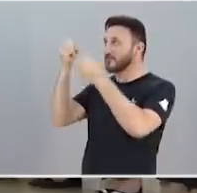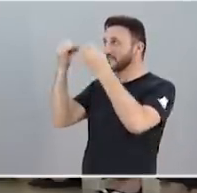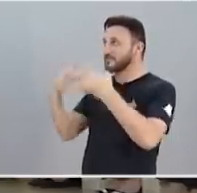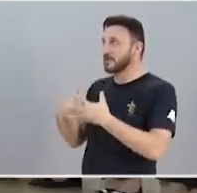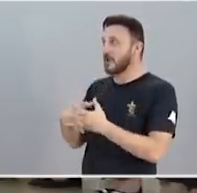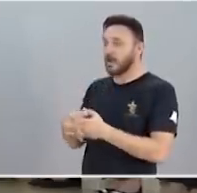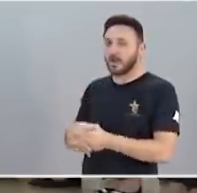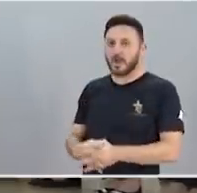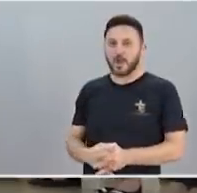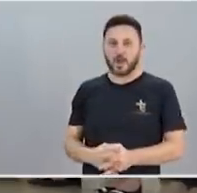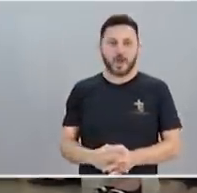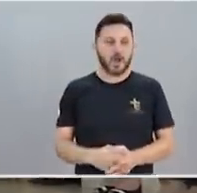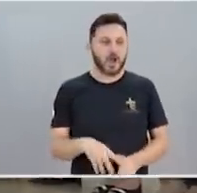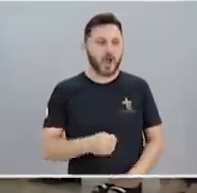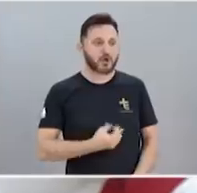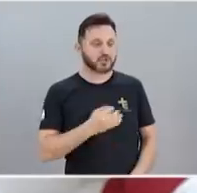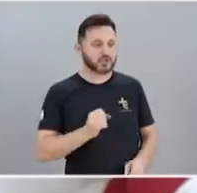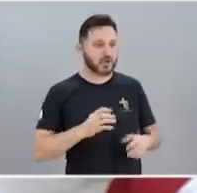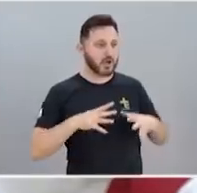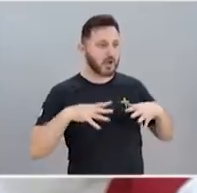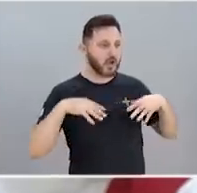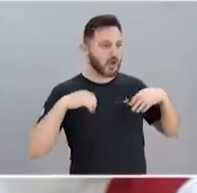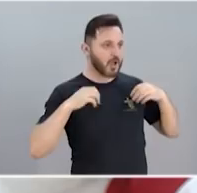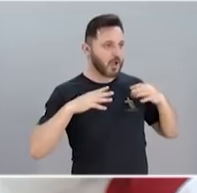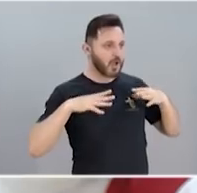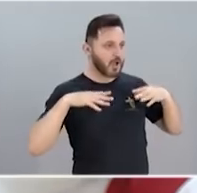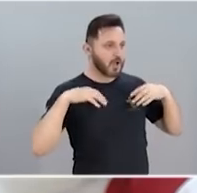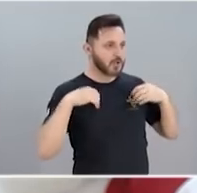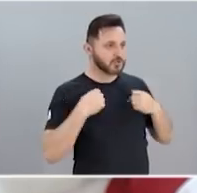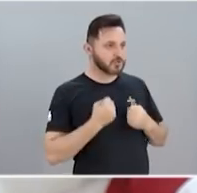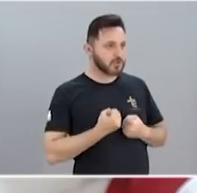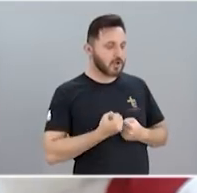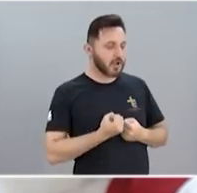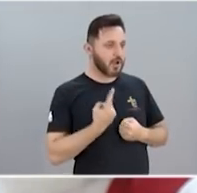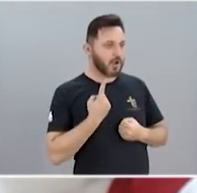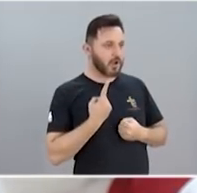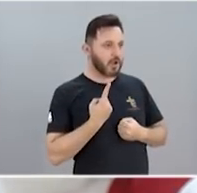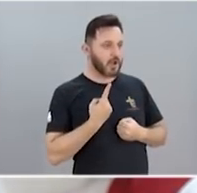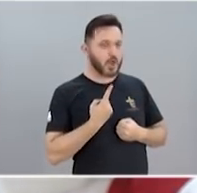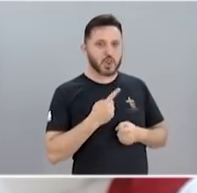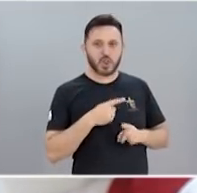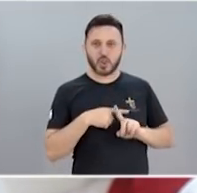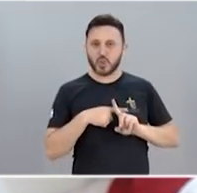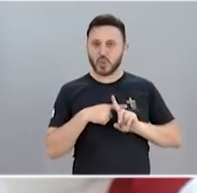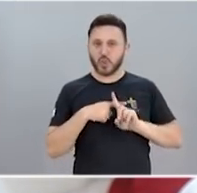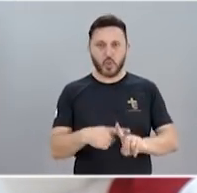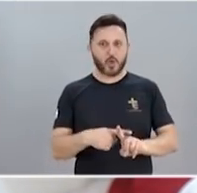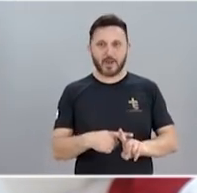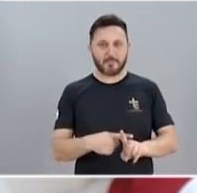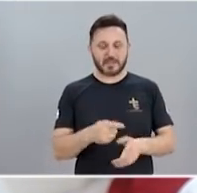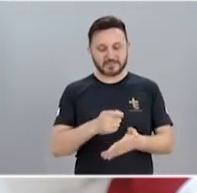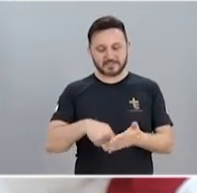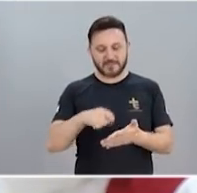A partir dali, Agostinho nunca mais escreveu sobre a Santíssima Trindade, apenas o adorou.